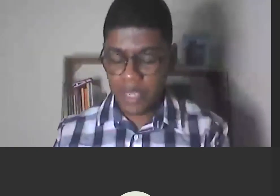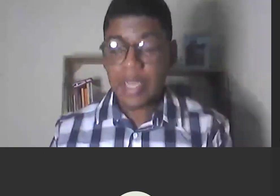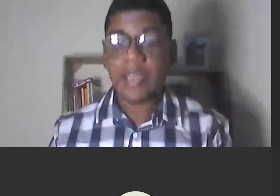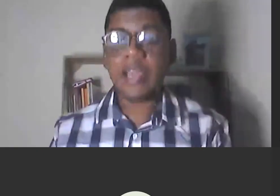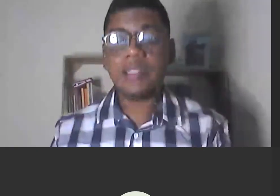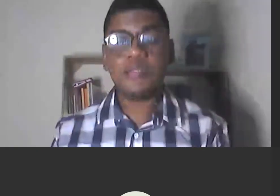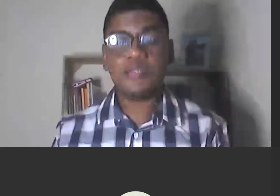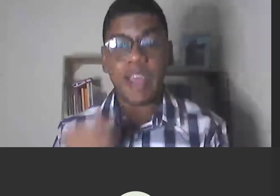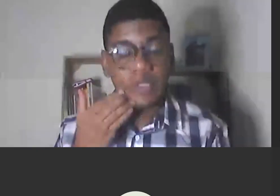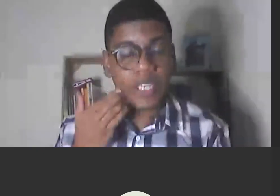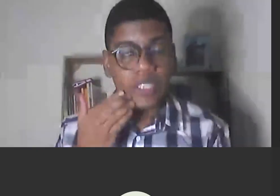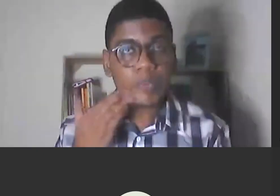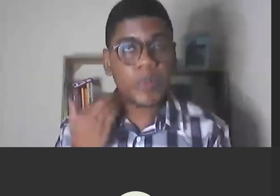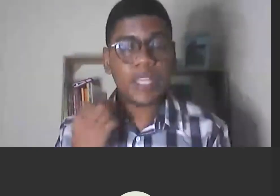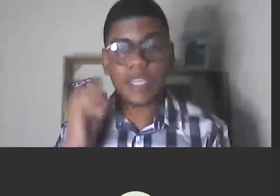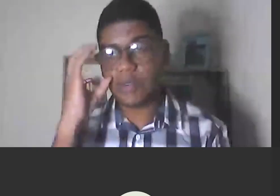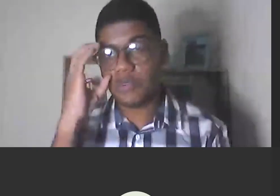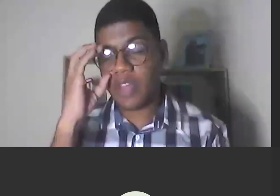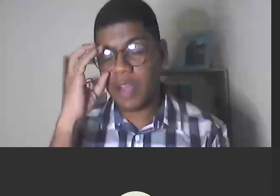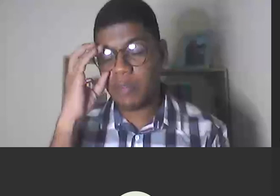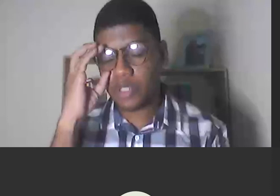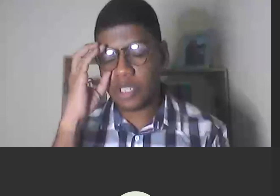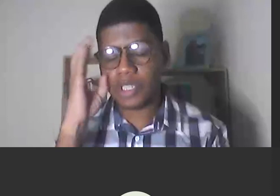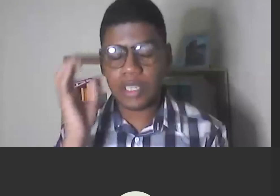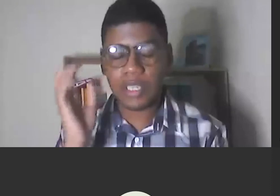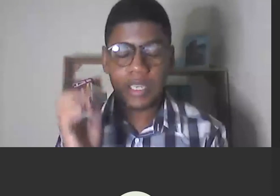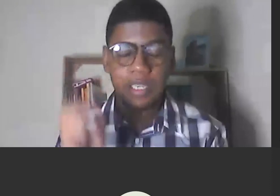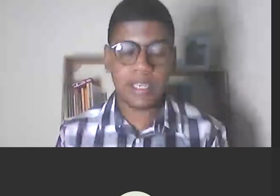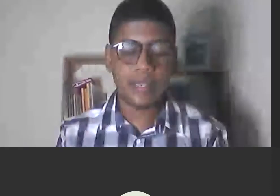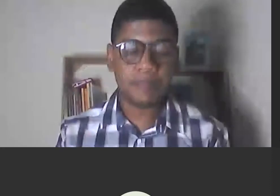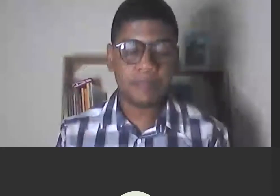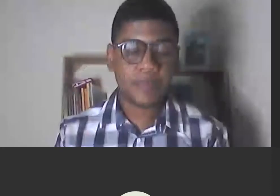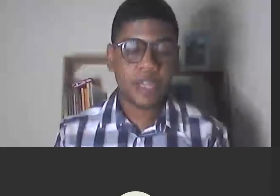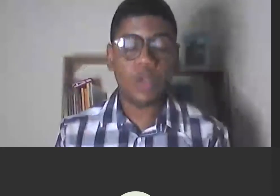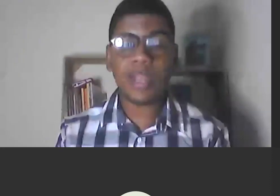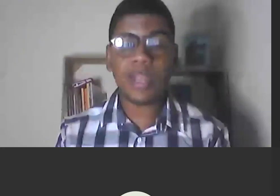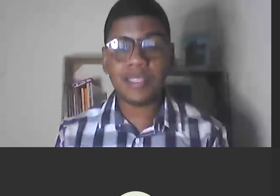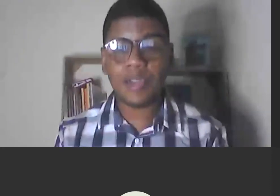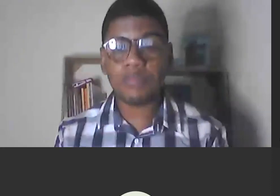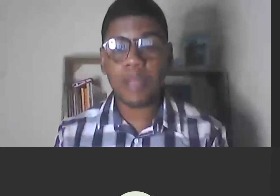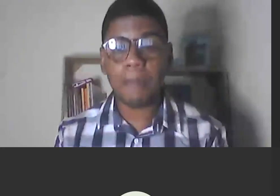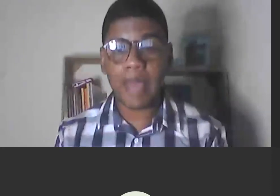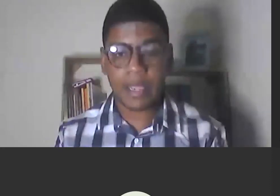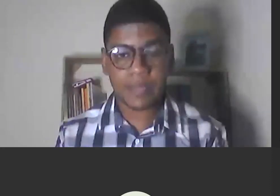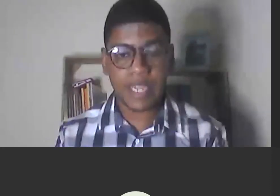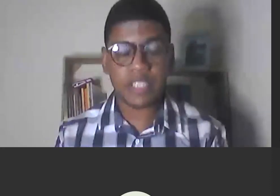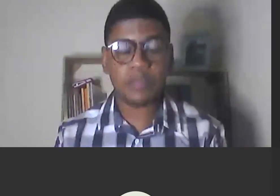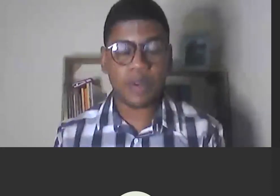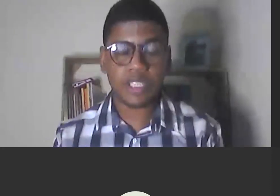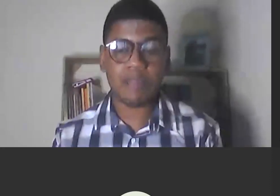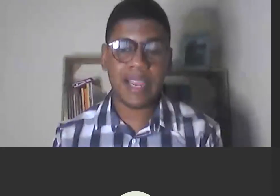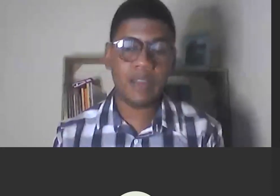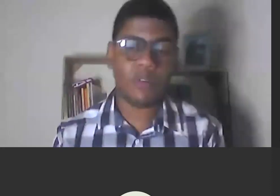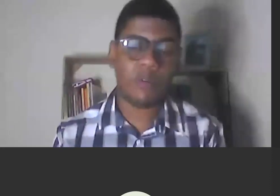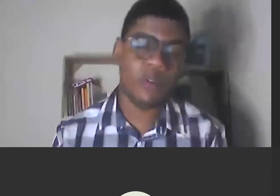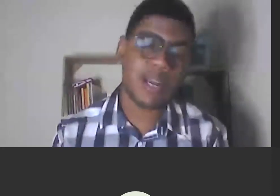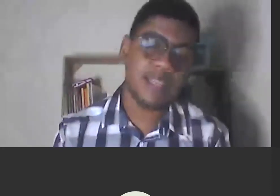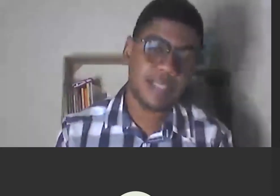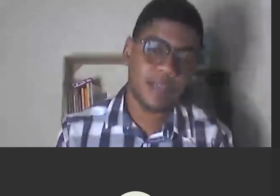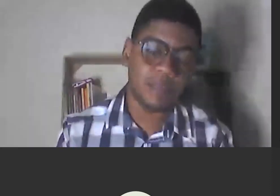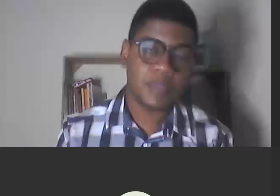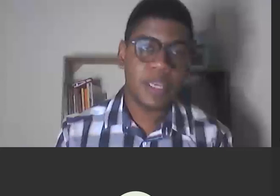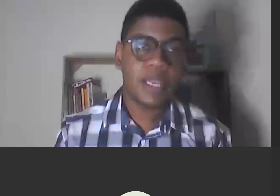outra. Esse verbo, gente, poderia ser um verbo de localização também. A gente pode trabalhar ele